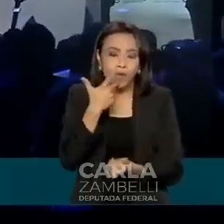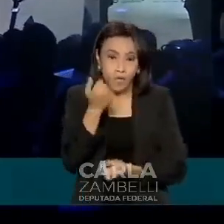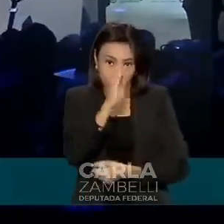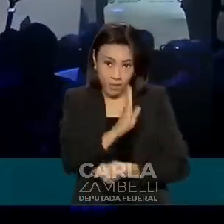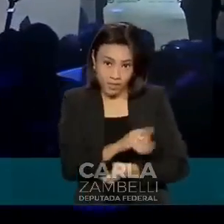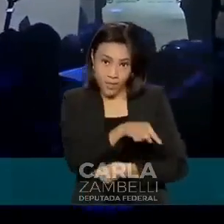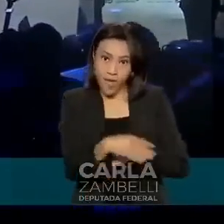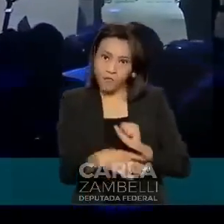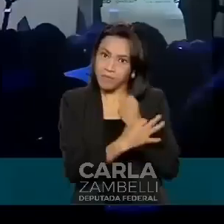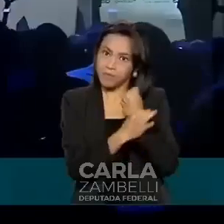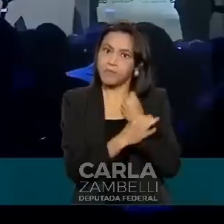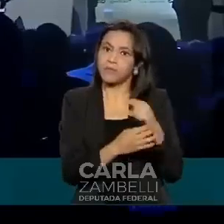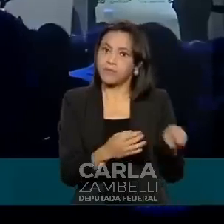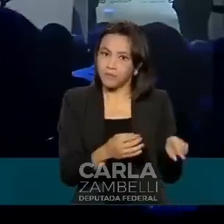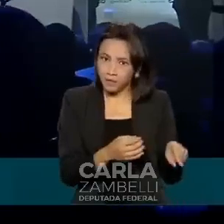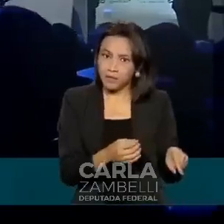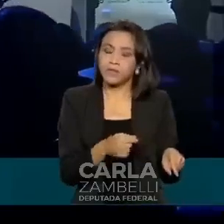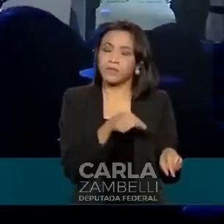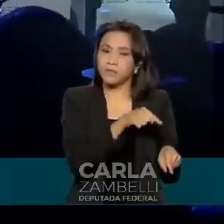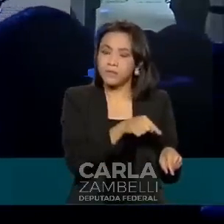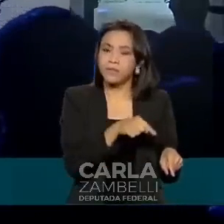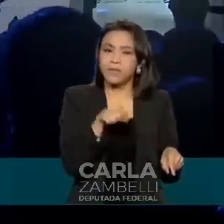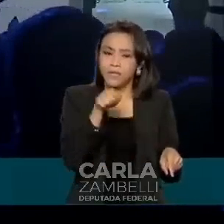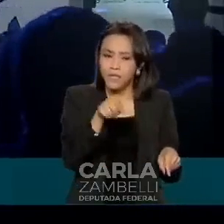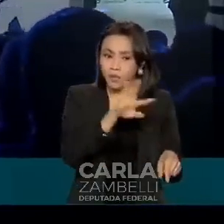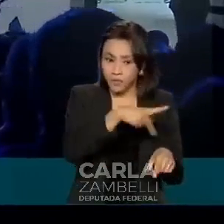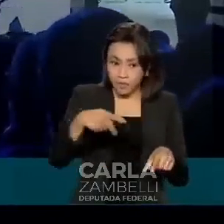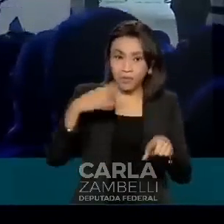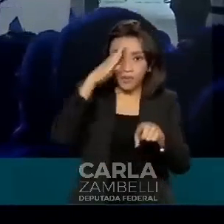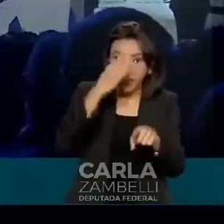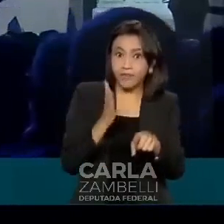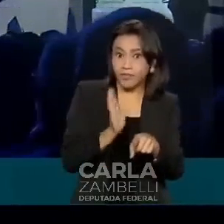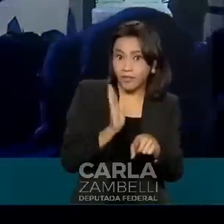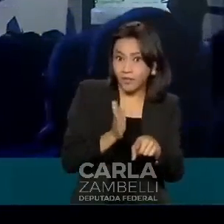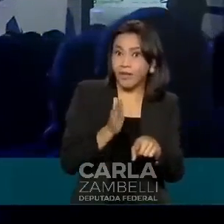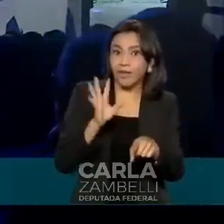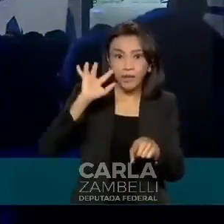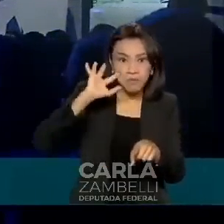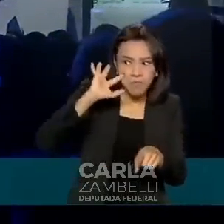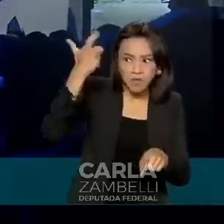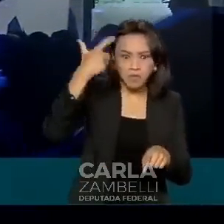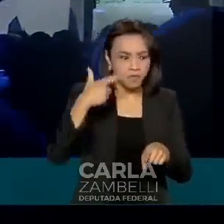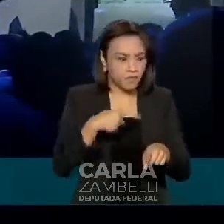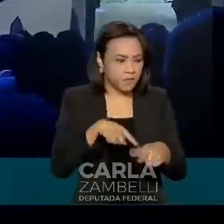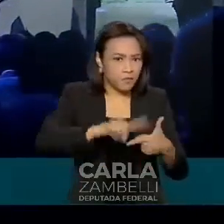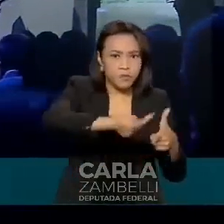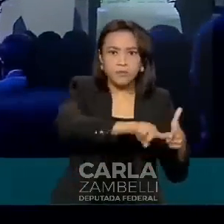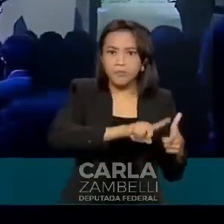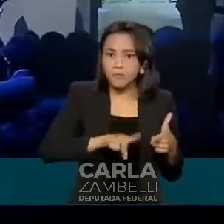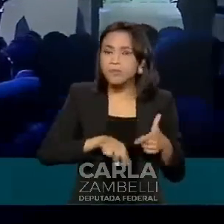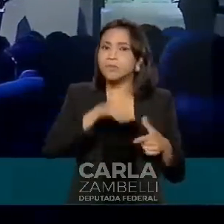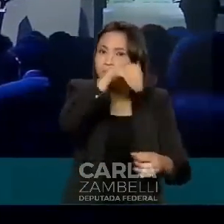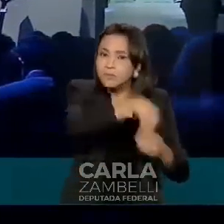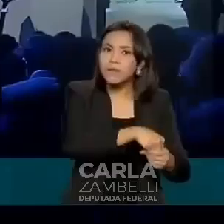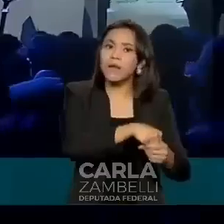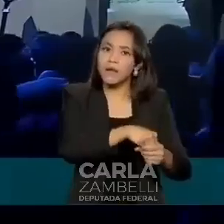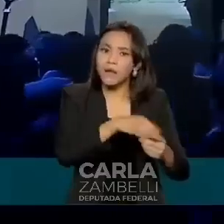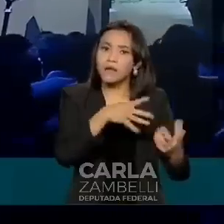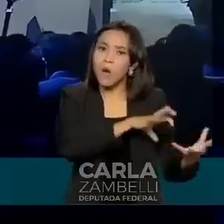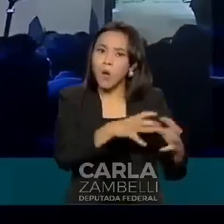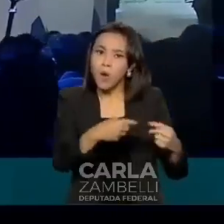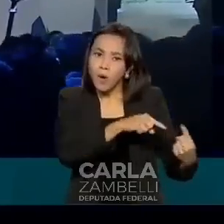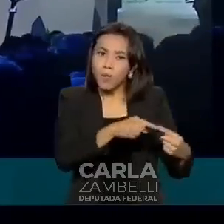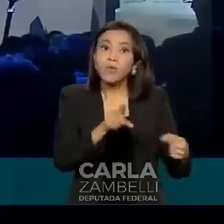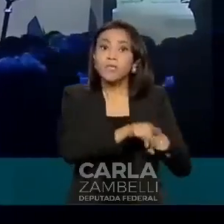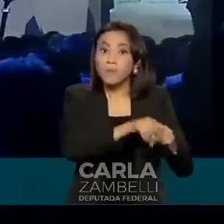mundo que o Brasil mundo passaria fome se não fosse a velocidade com que o presente funcionar inclusive já tá reagindo à crise não só a política interna mas também com os